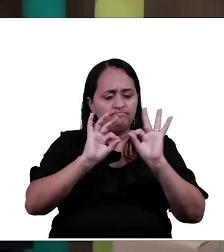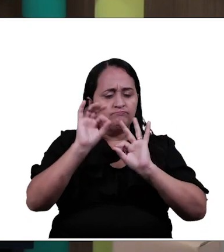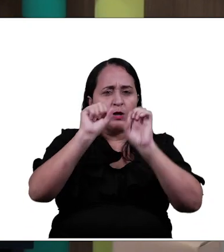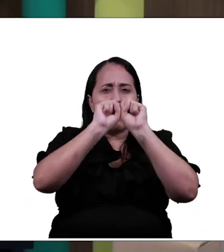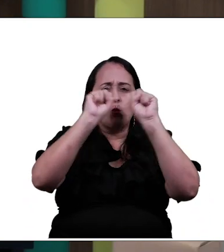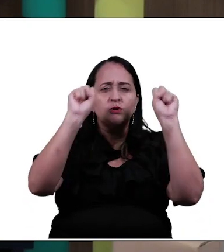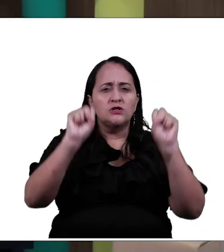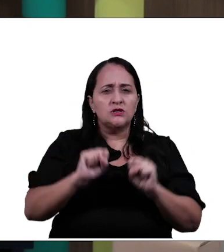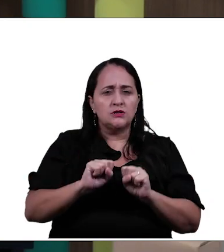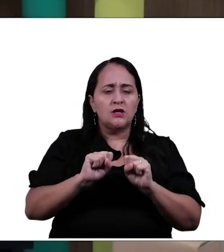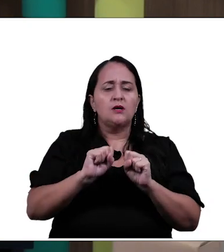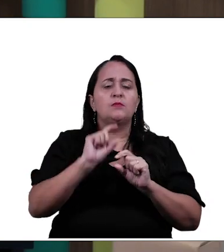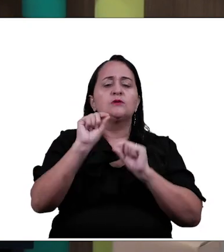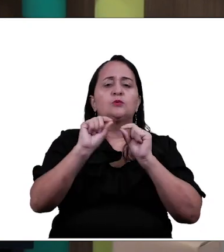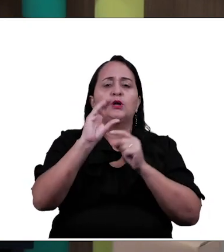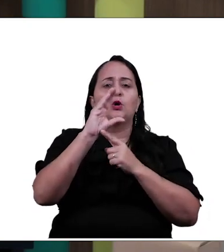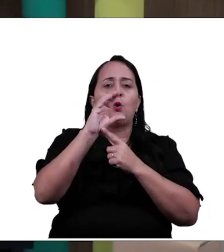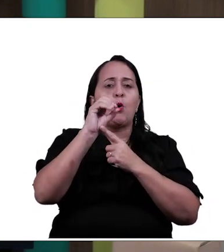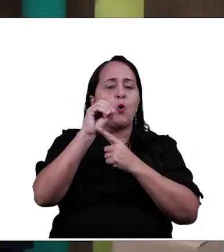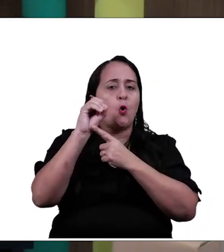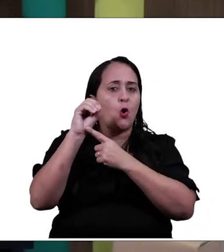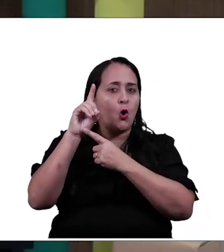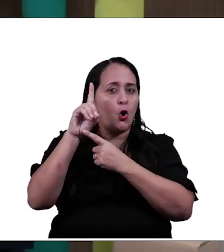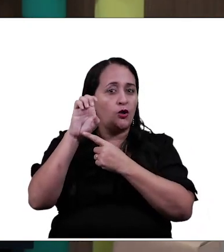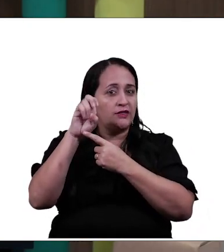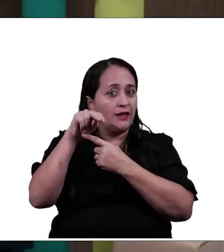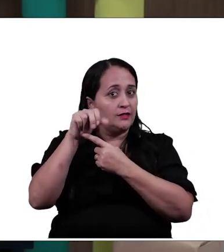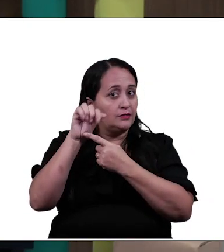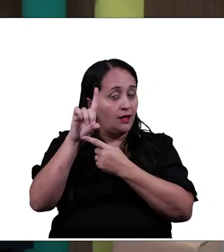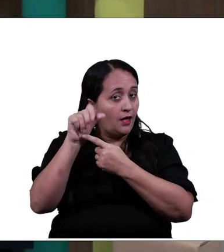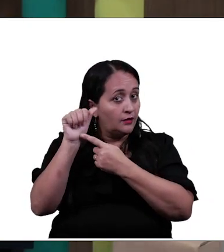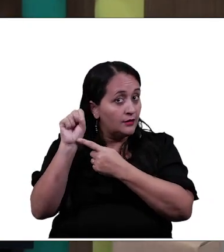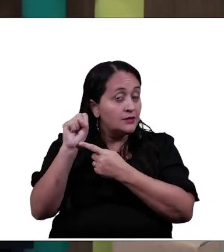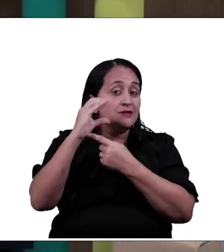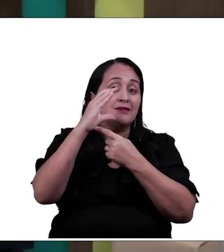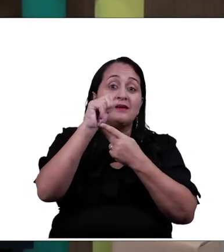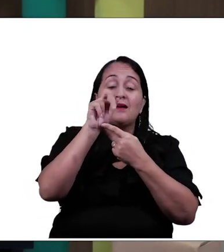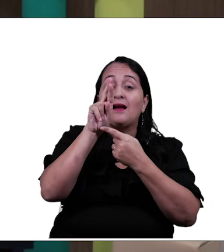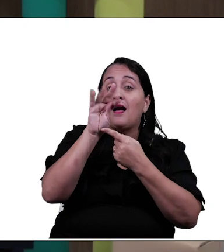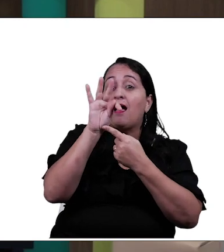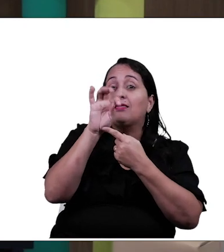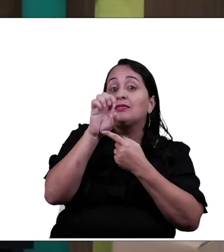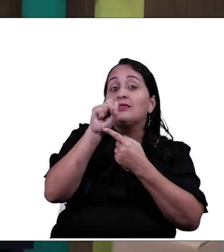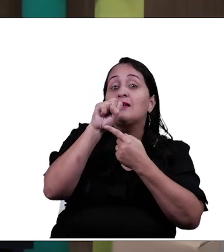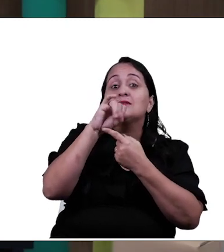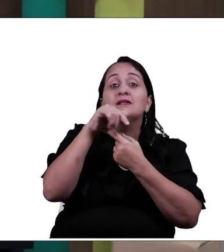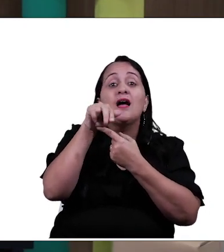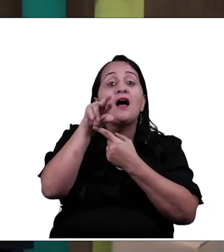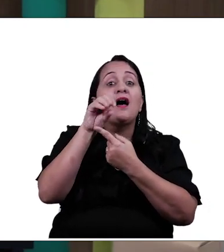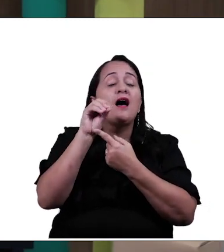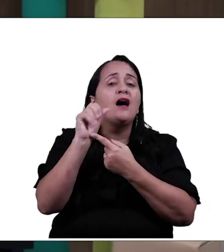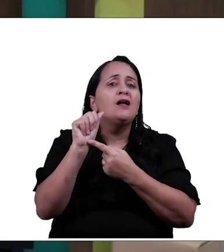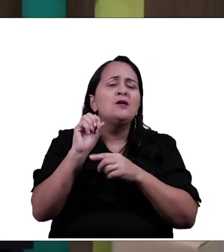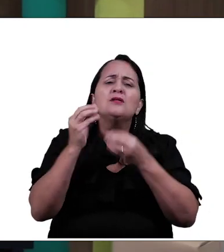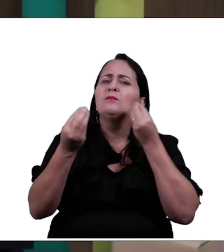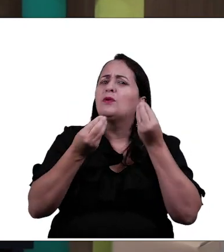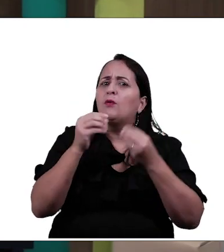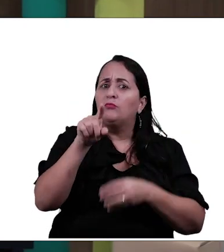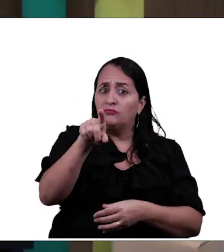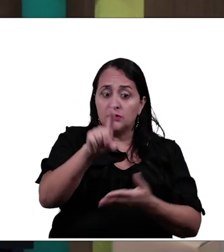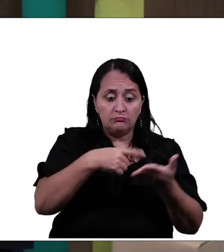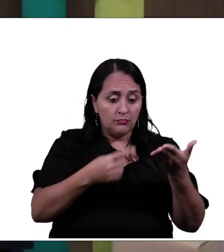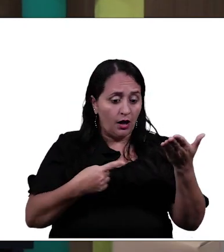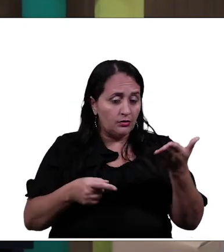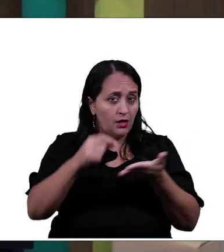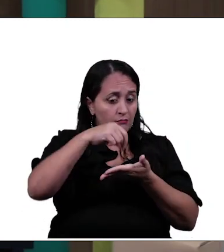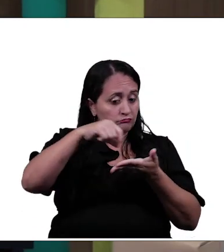prepararam? A aula de vocês vai começar agora. Olá, pessoal. Então vamos lá. Vamos começar a aula de hoje já definindo